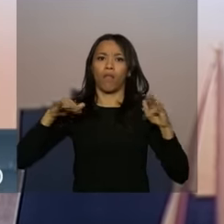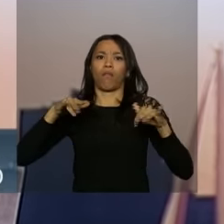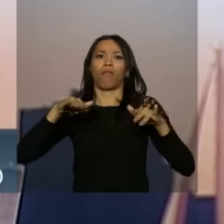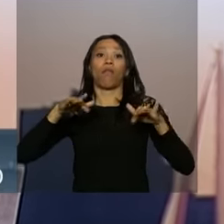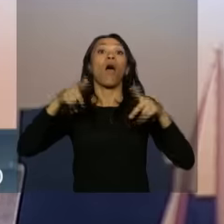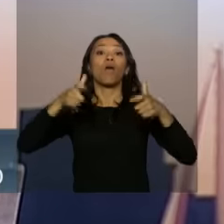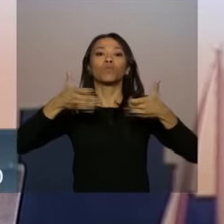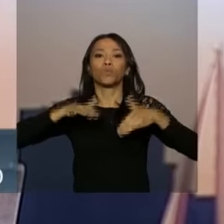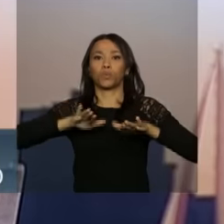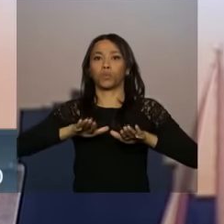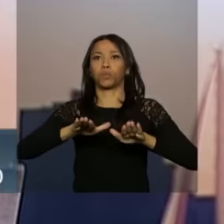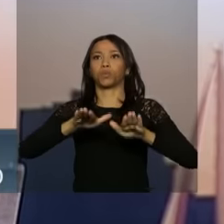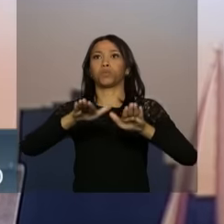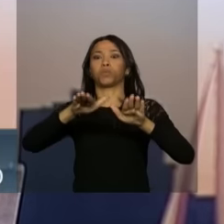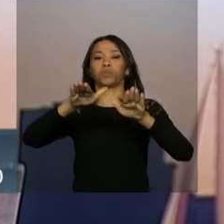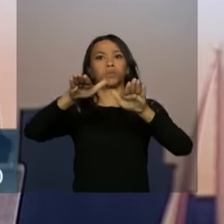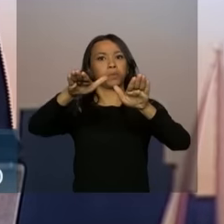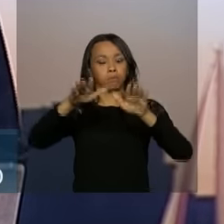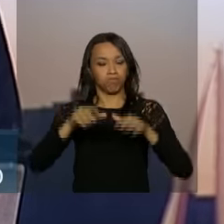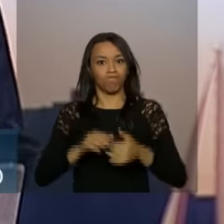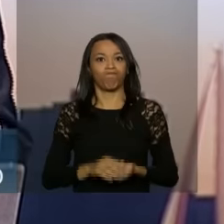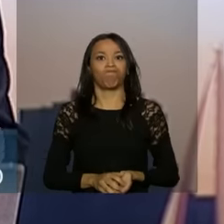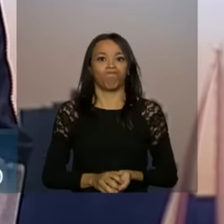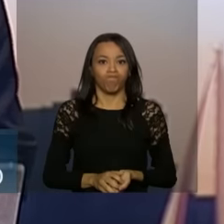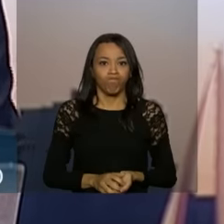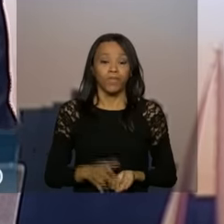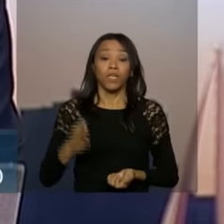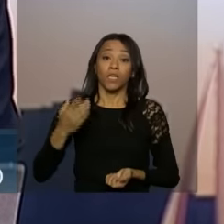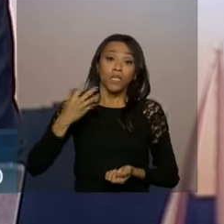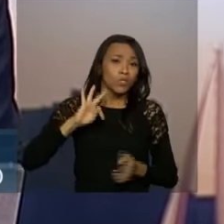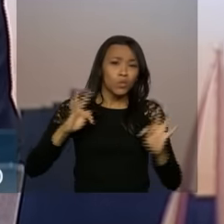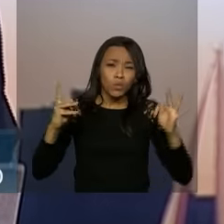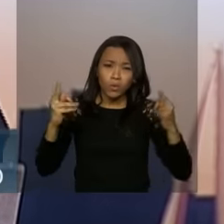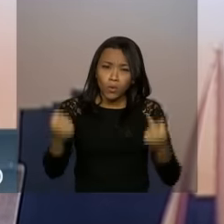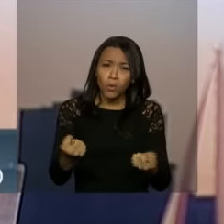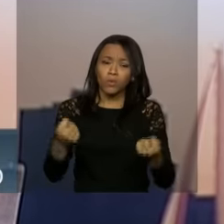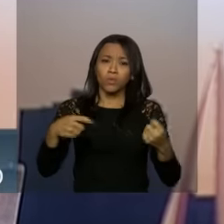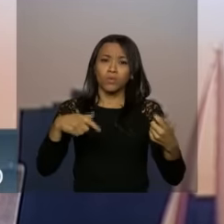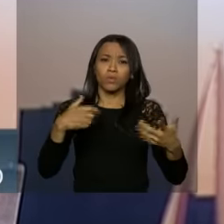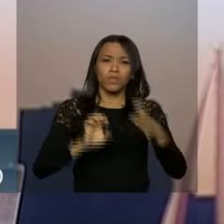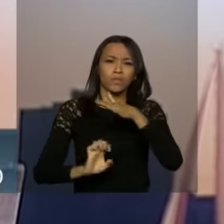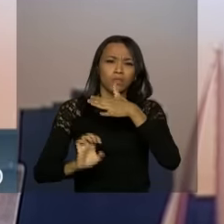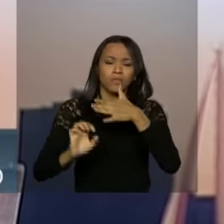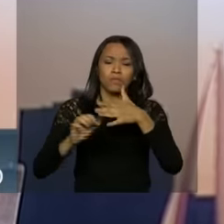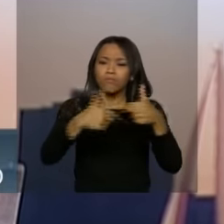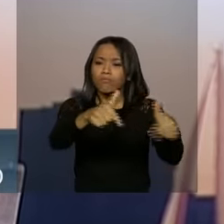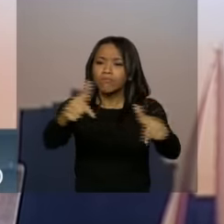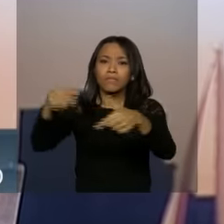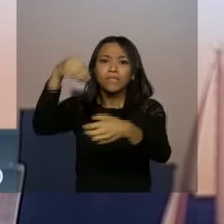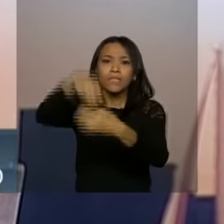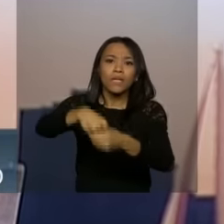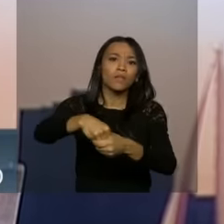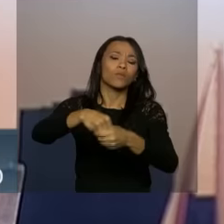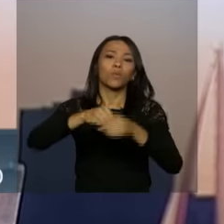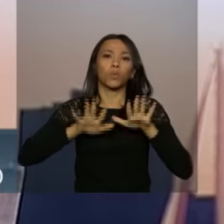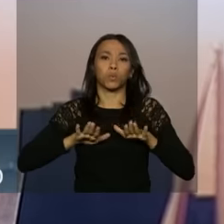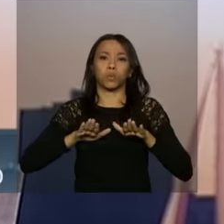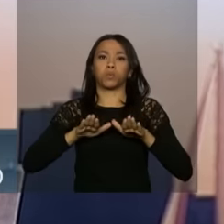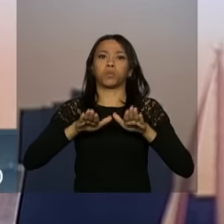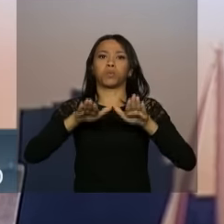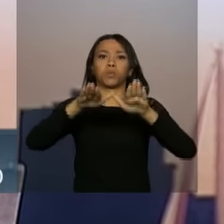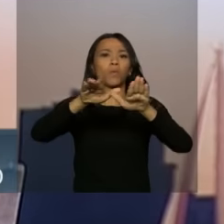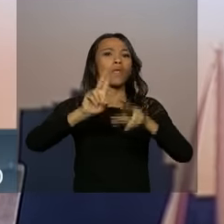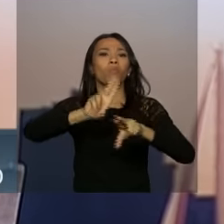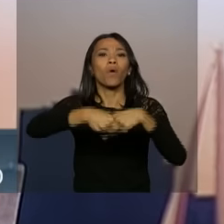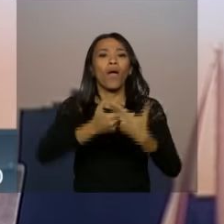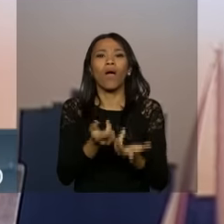que todas as nossas atividades nos aeroportos não se deram basicamente por conta